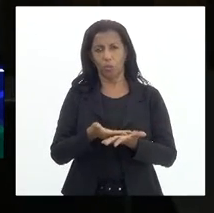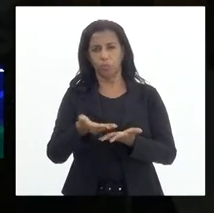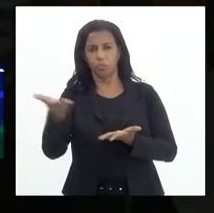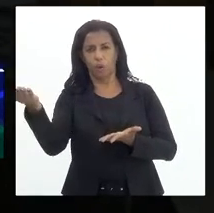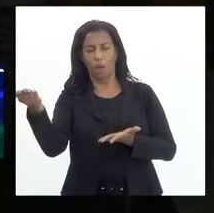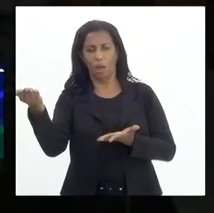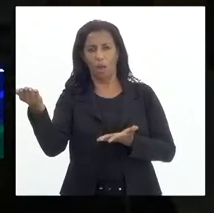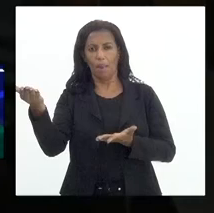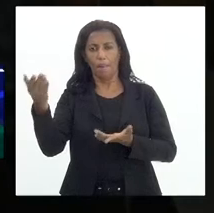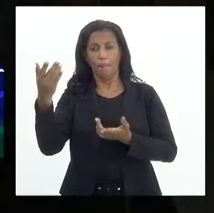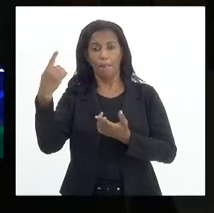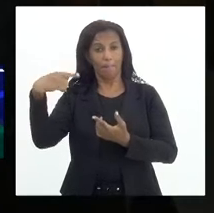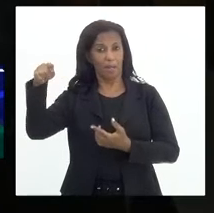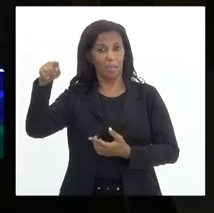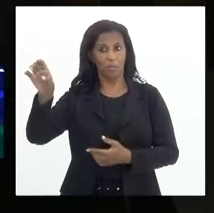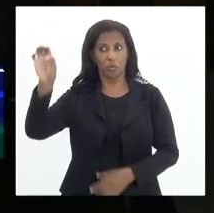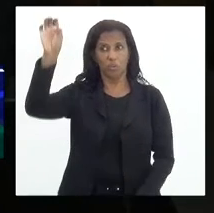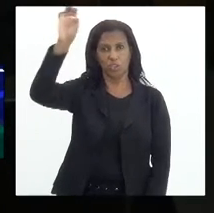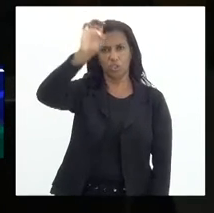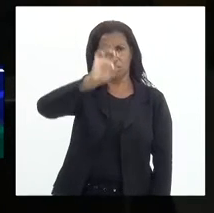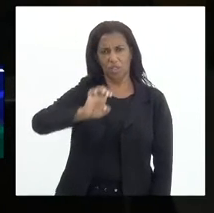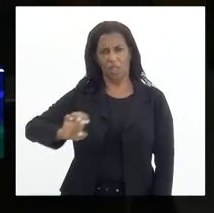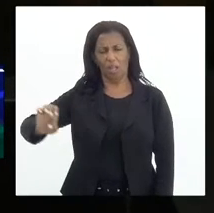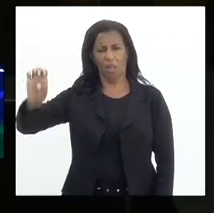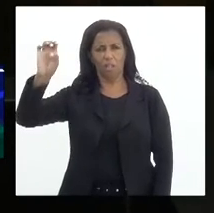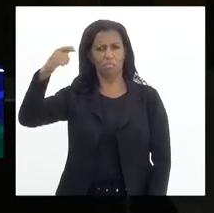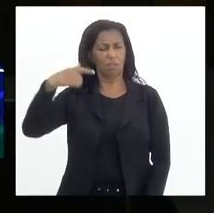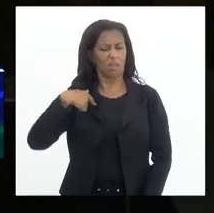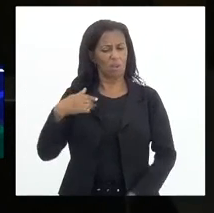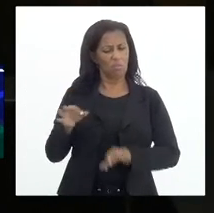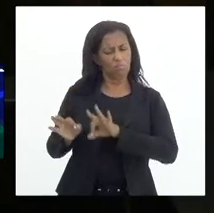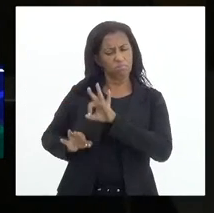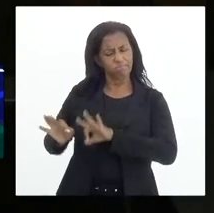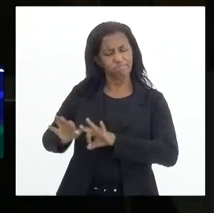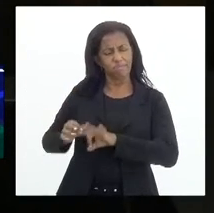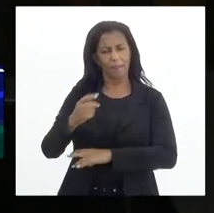dos estados, eu apresentei o projeto de lei